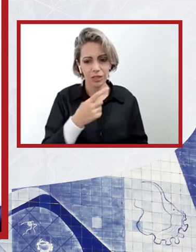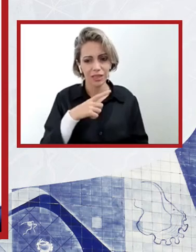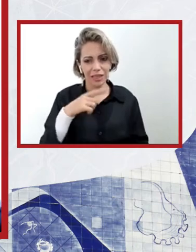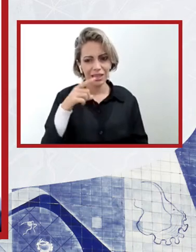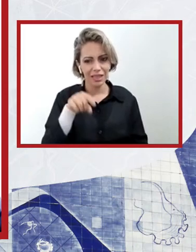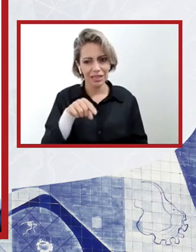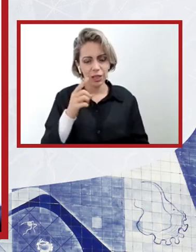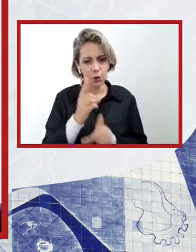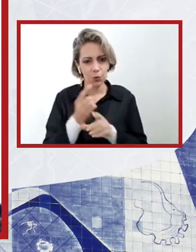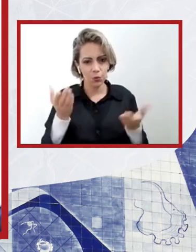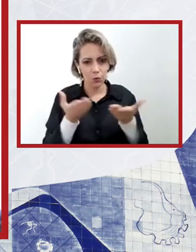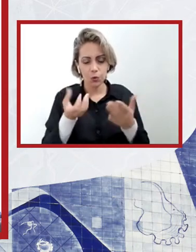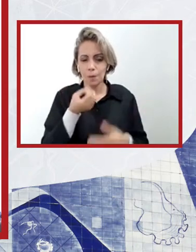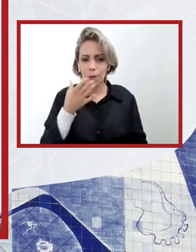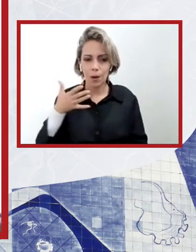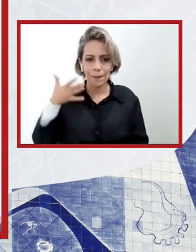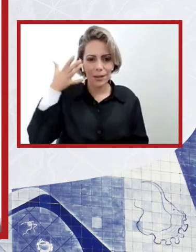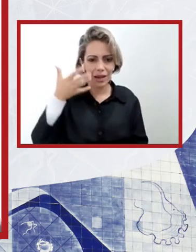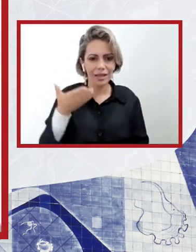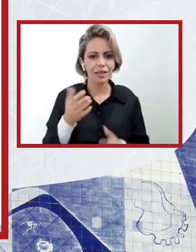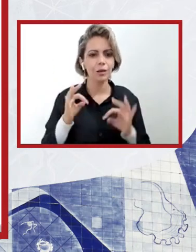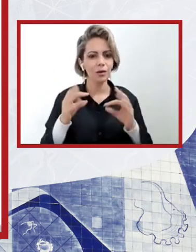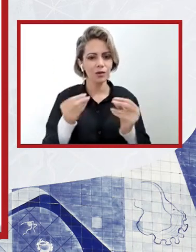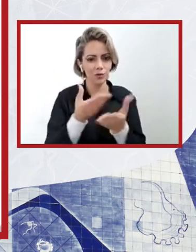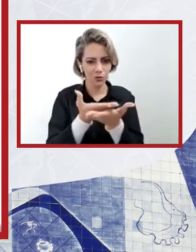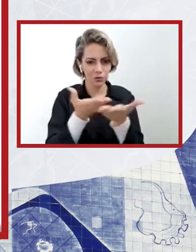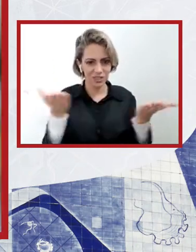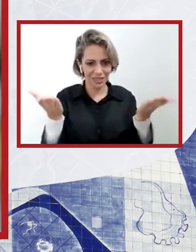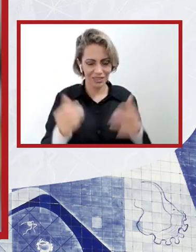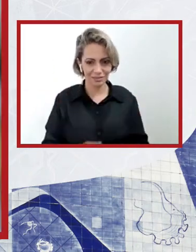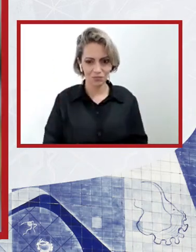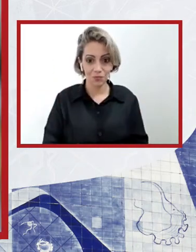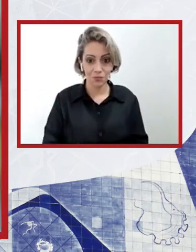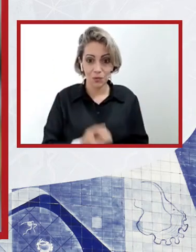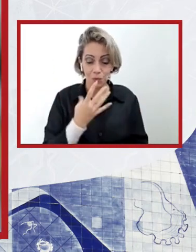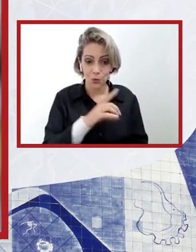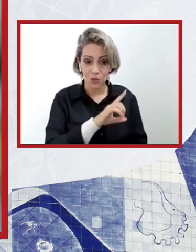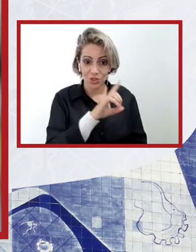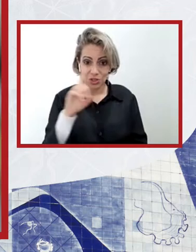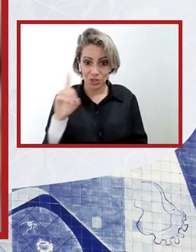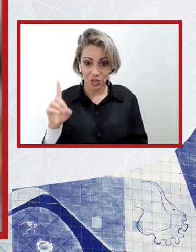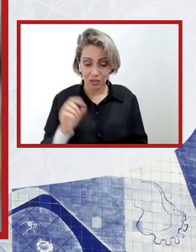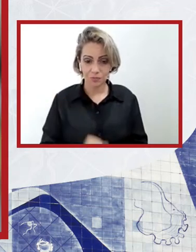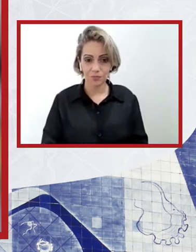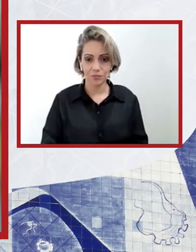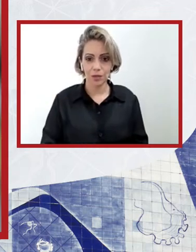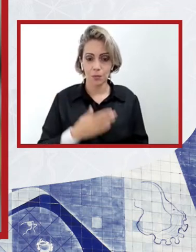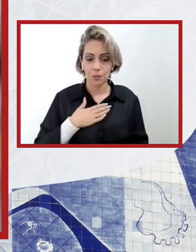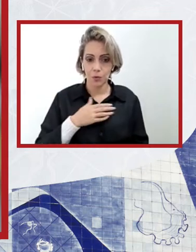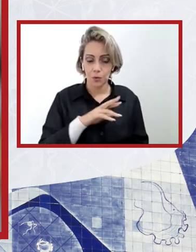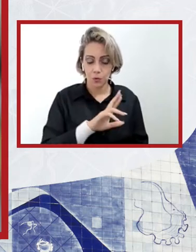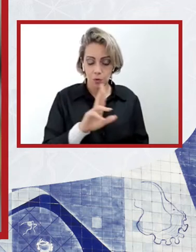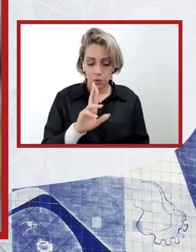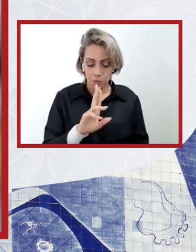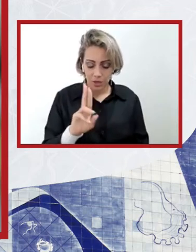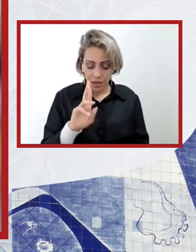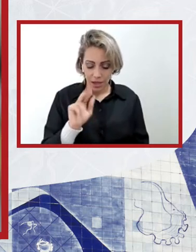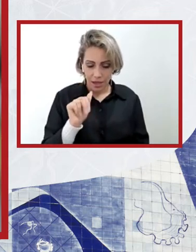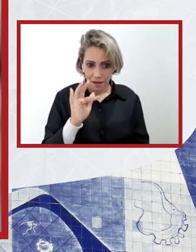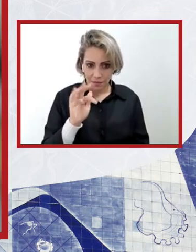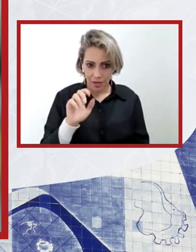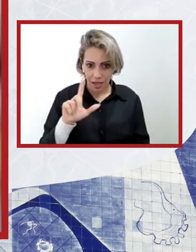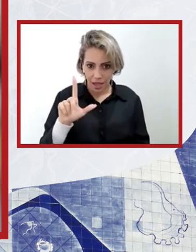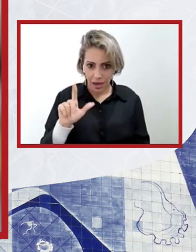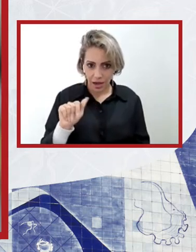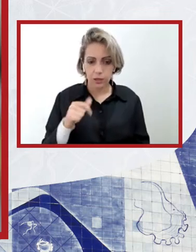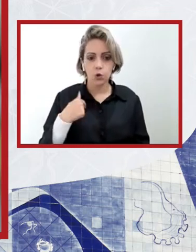vocês, para todos vocês. Bom dia a todos. Eu sou Rafaela Bruno, coordenadora adjunta do Centro